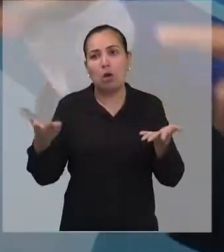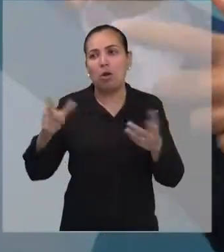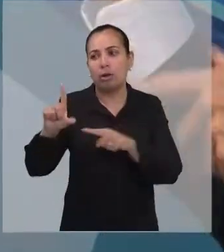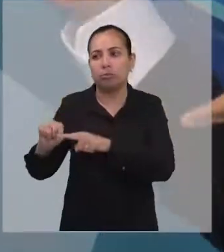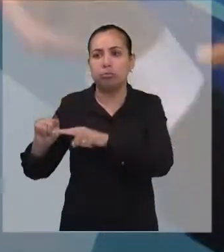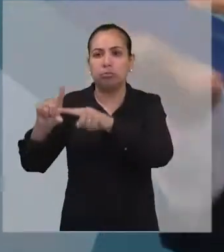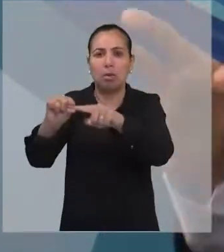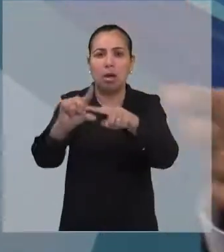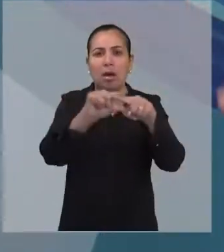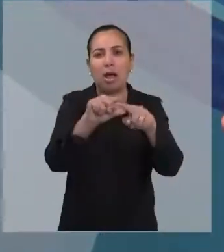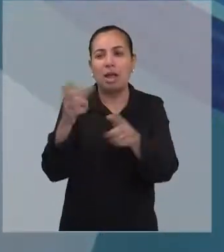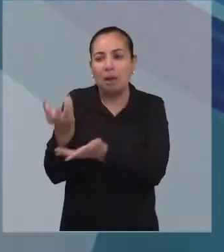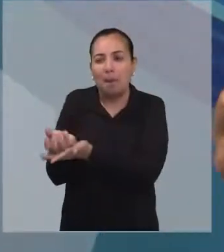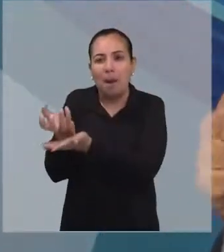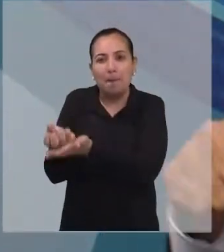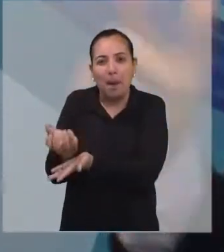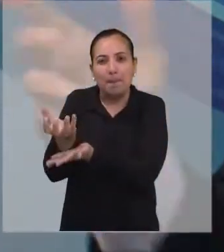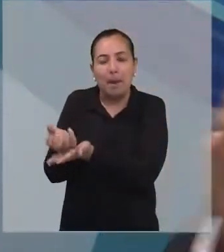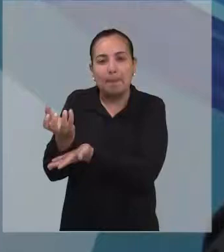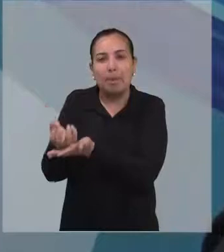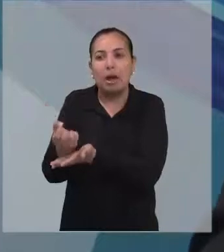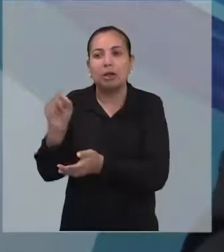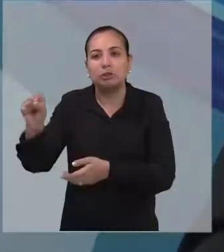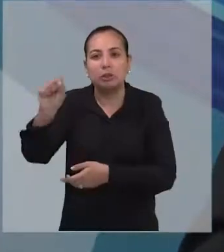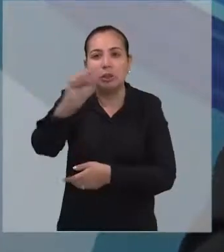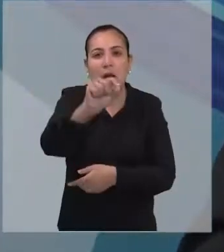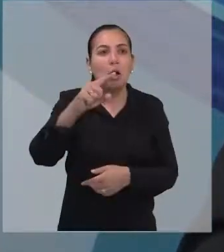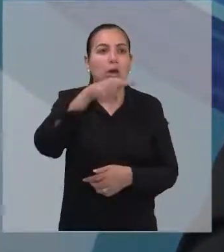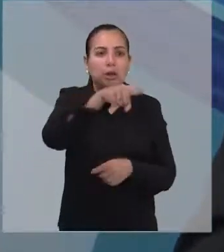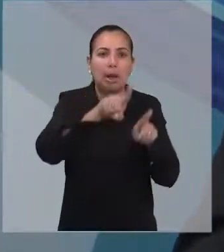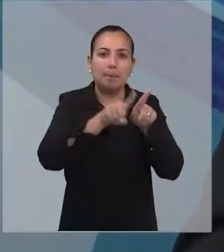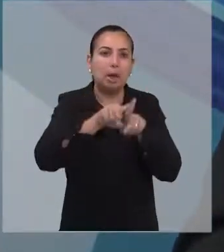e da interceptação dos